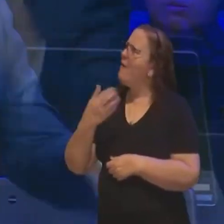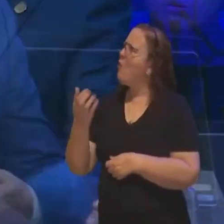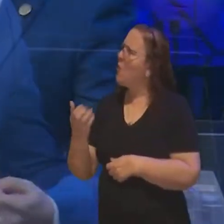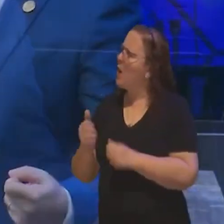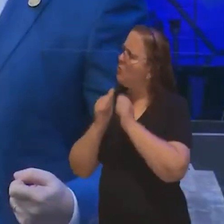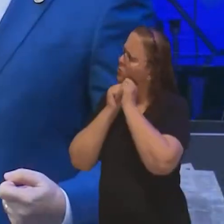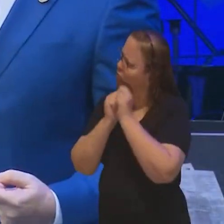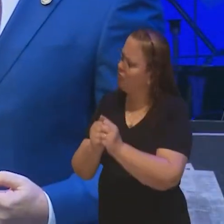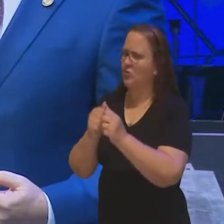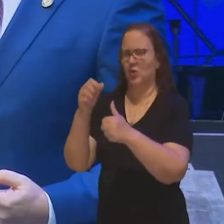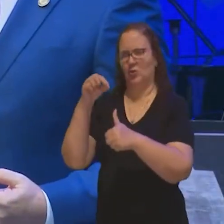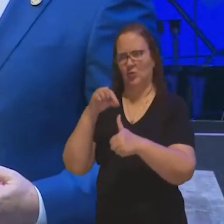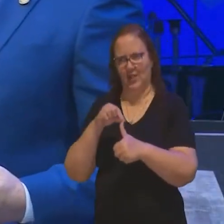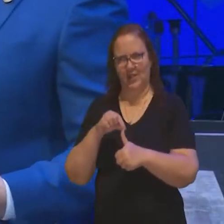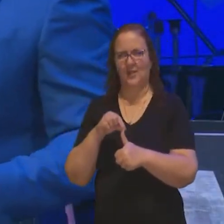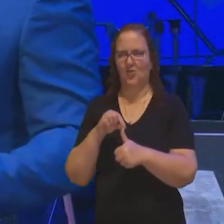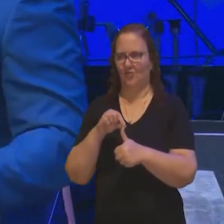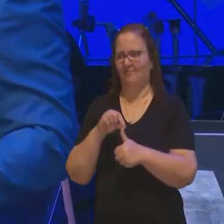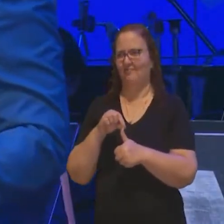com Cristo.